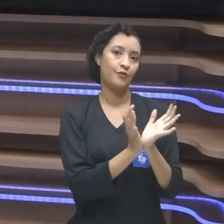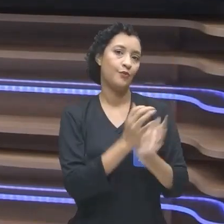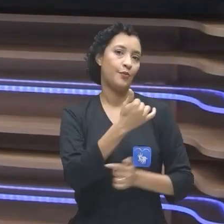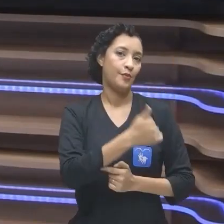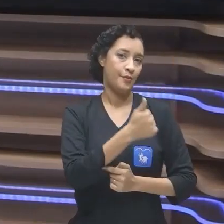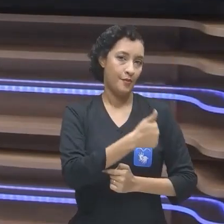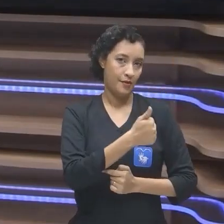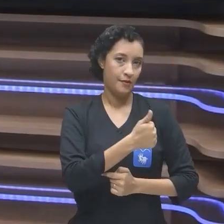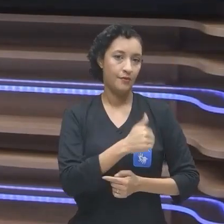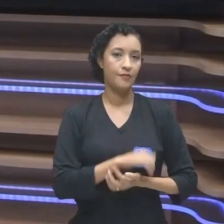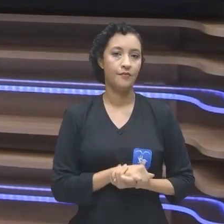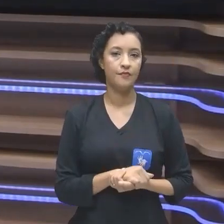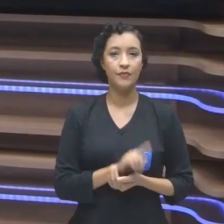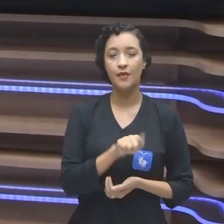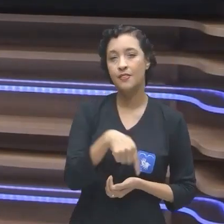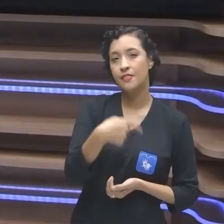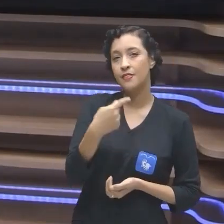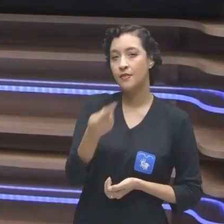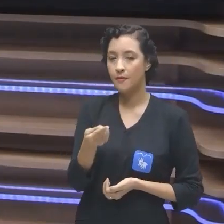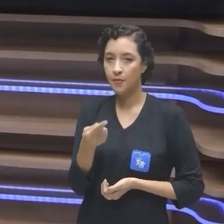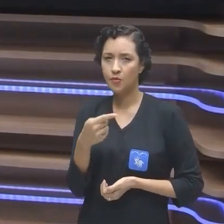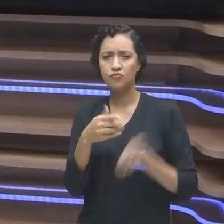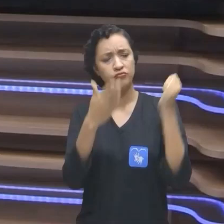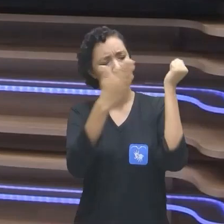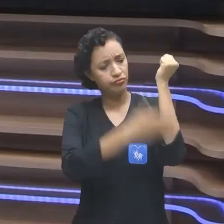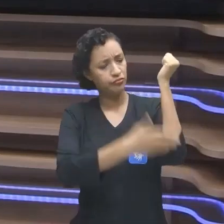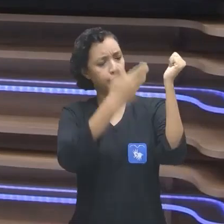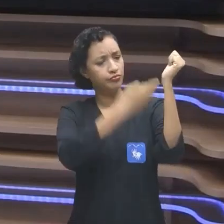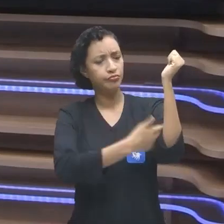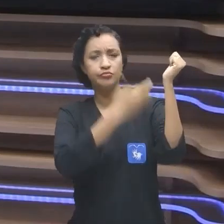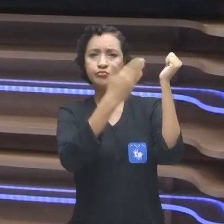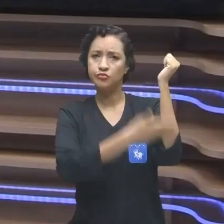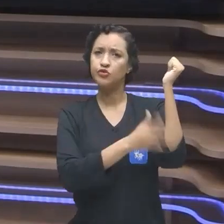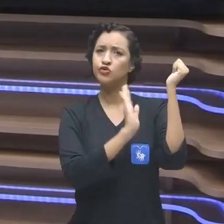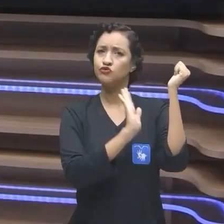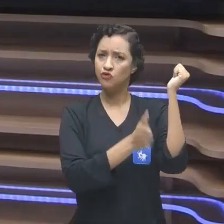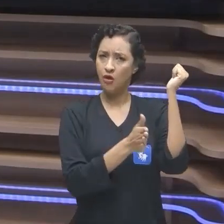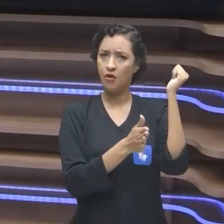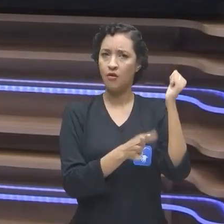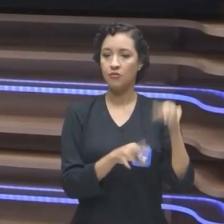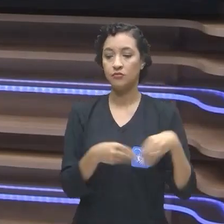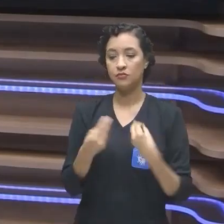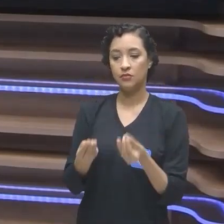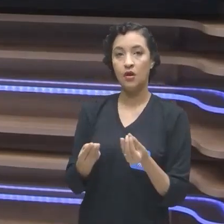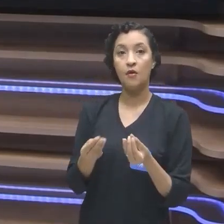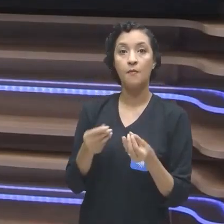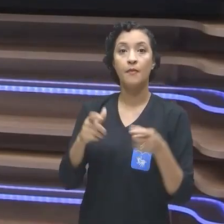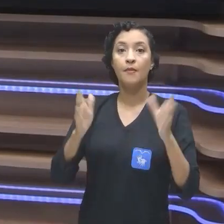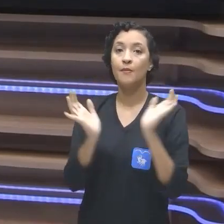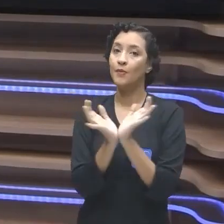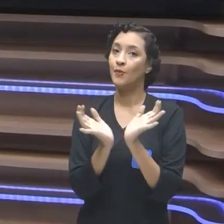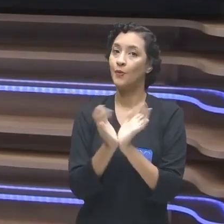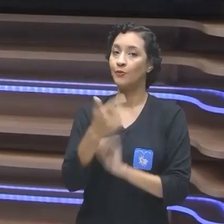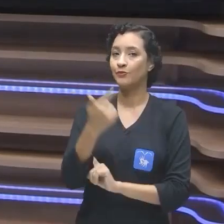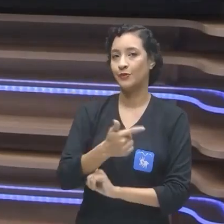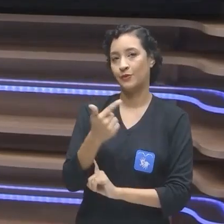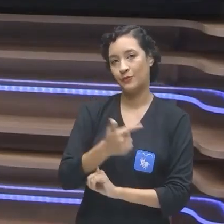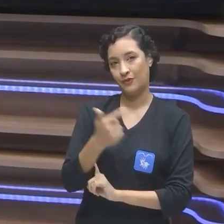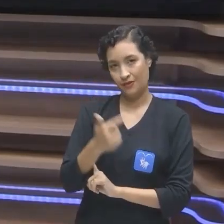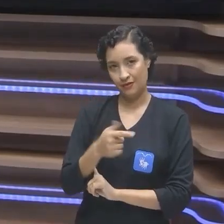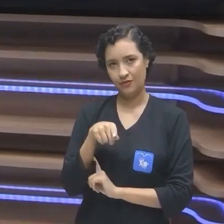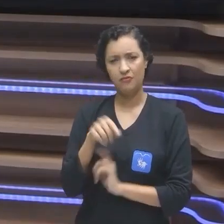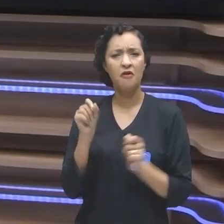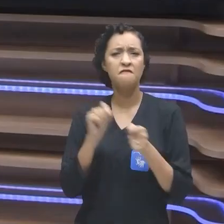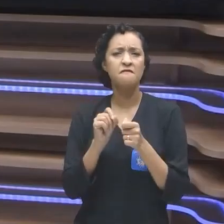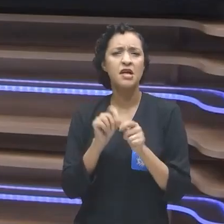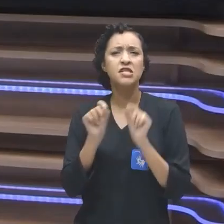recursos. E depois que eu tiro do setor primário, para onde que vai? Para o setor secundário. O que eu vou fazer com a minha madeira?